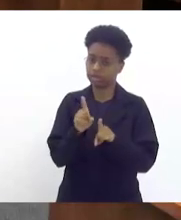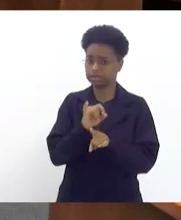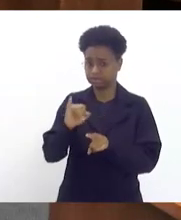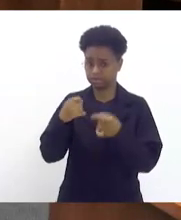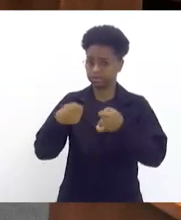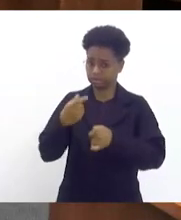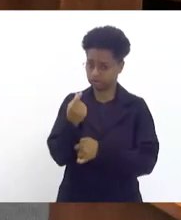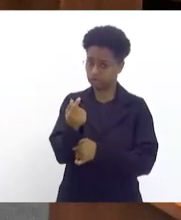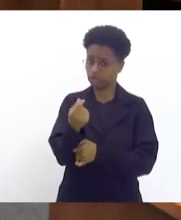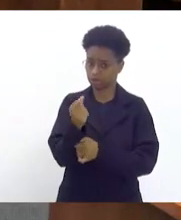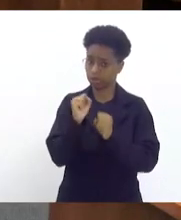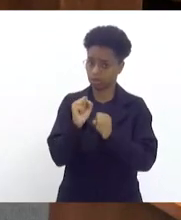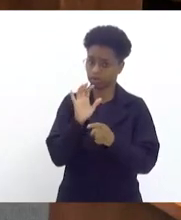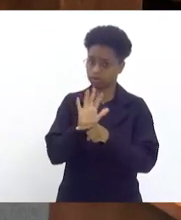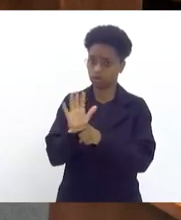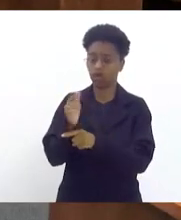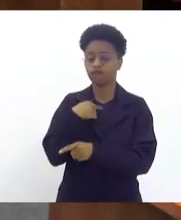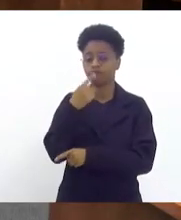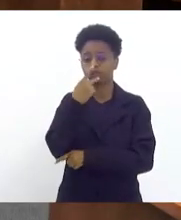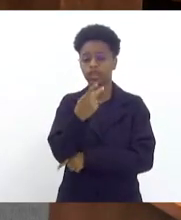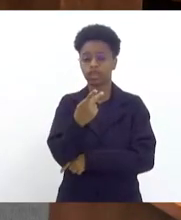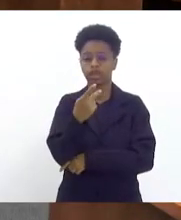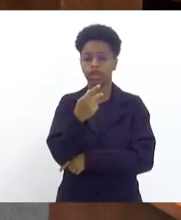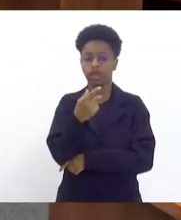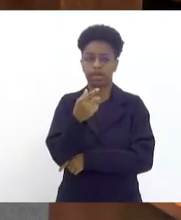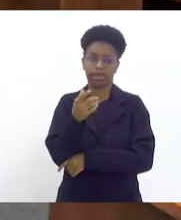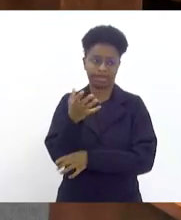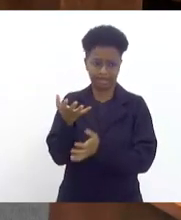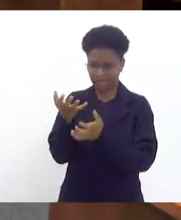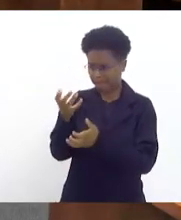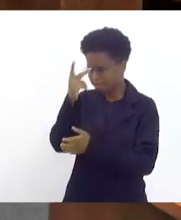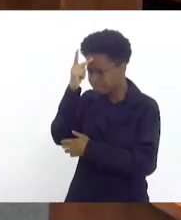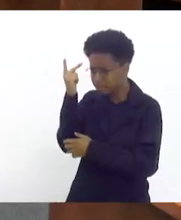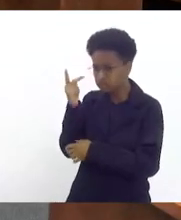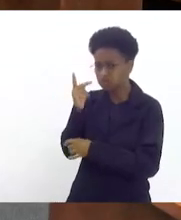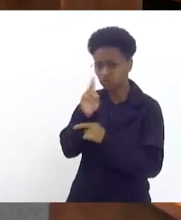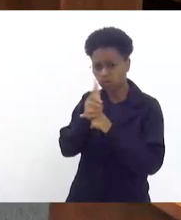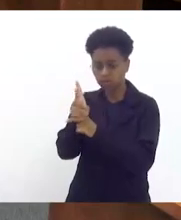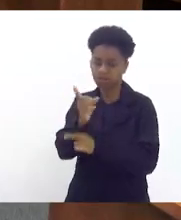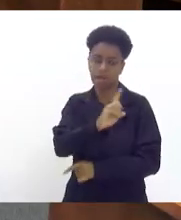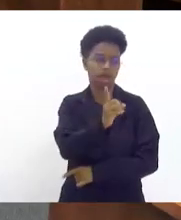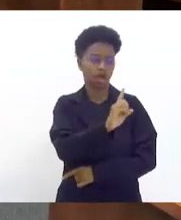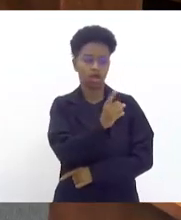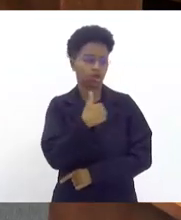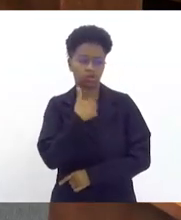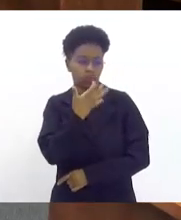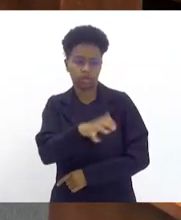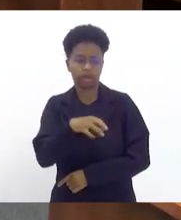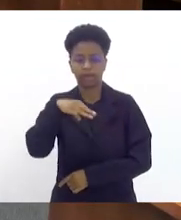aí eu falei um Ah eu vou chamar aí eu me ofereceu a senhora quer alguém para tomar conta falei não não quero Melissa aqui eu quero